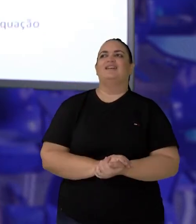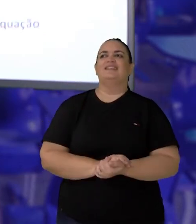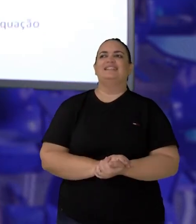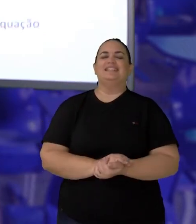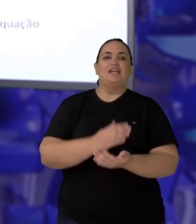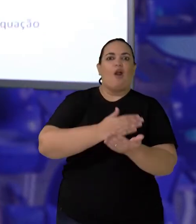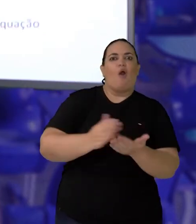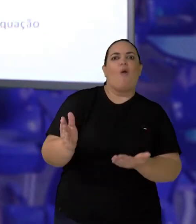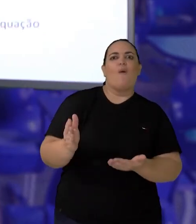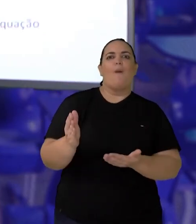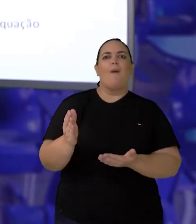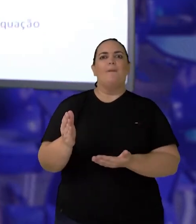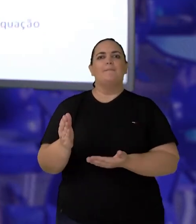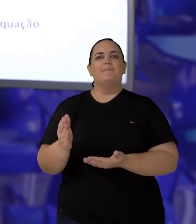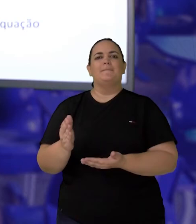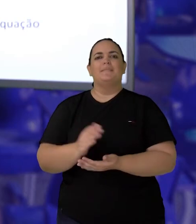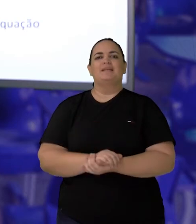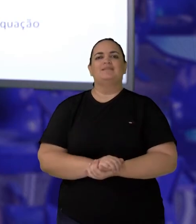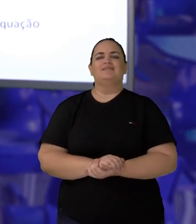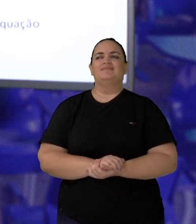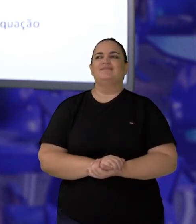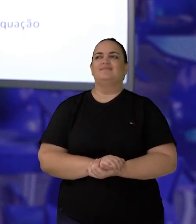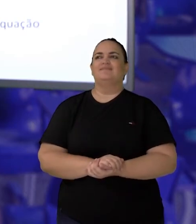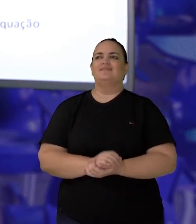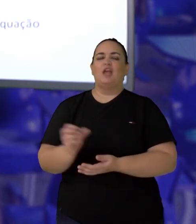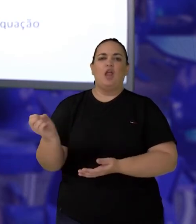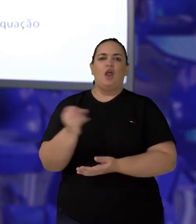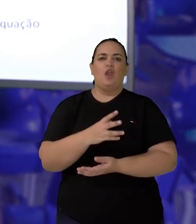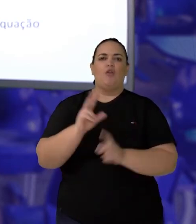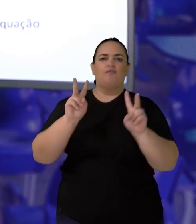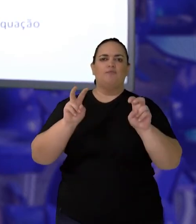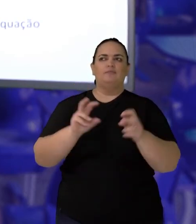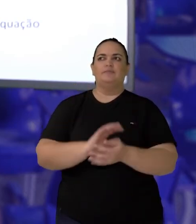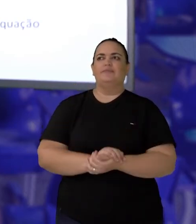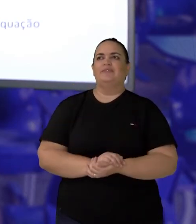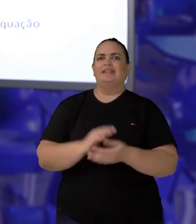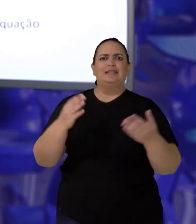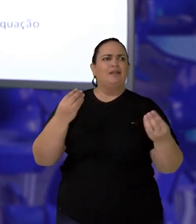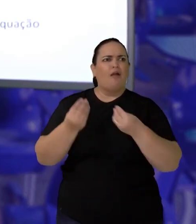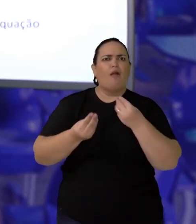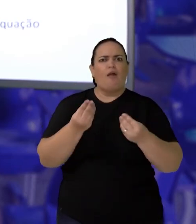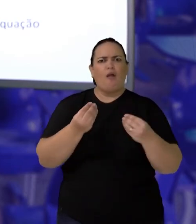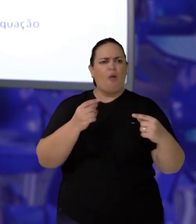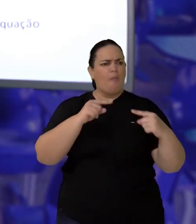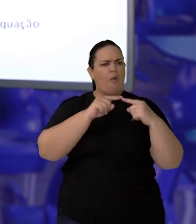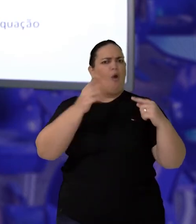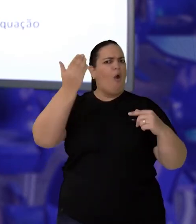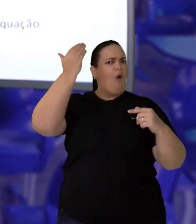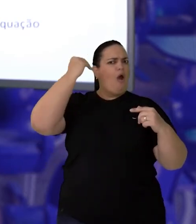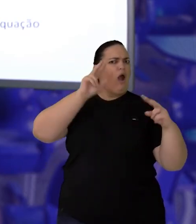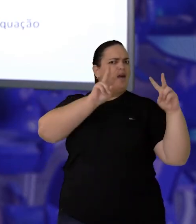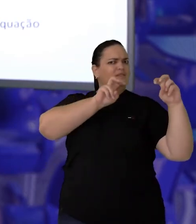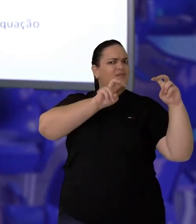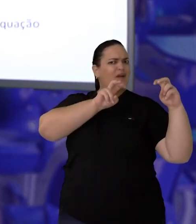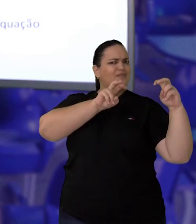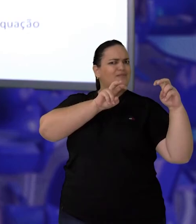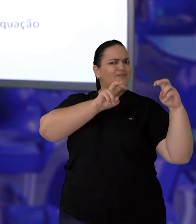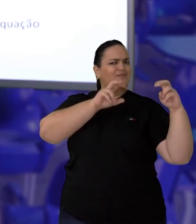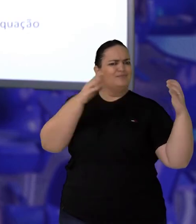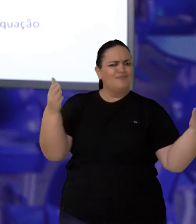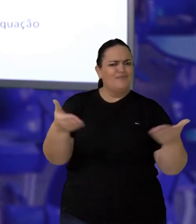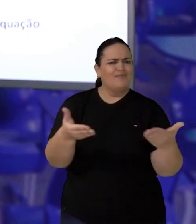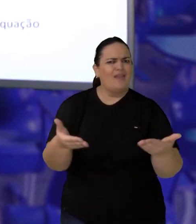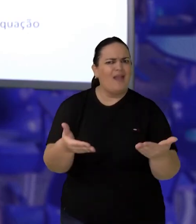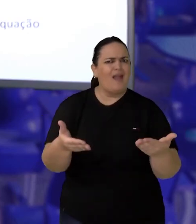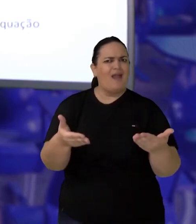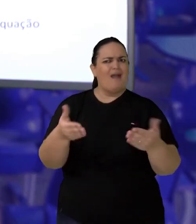próxima aventura, agora eu trago para vocês o que foi que aconteceu, por que o professor falou